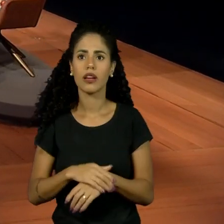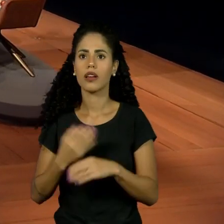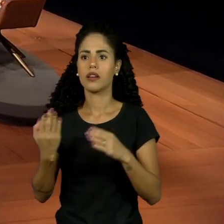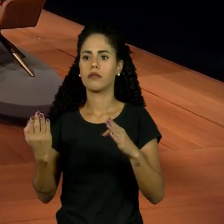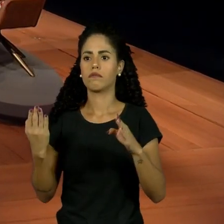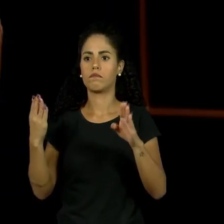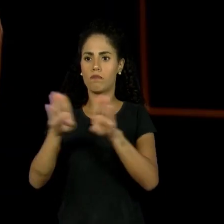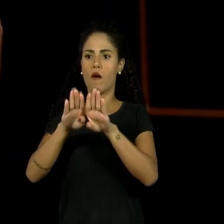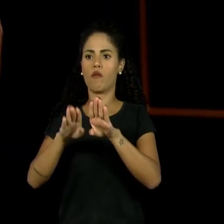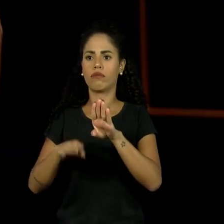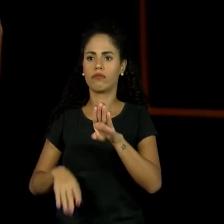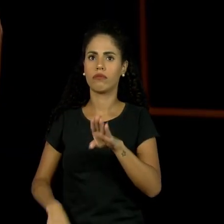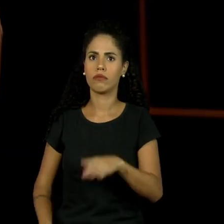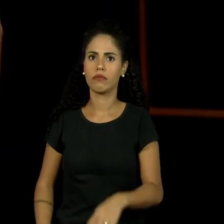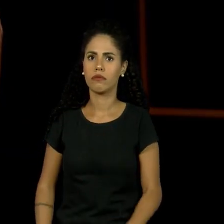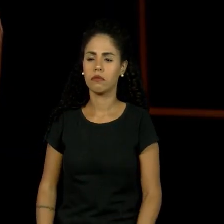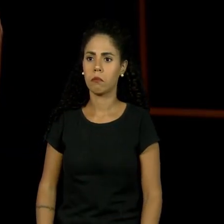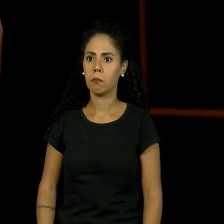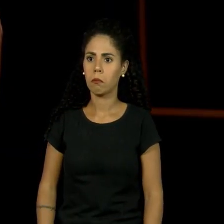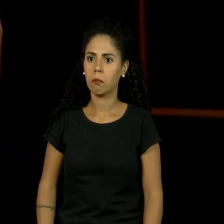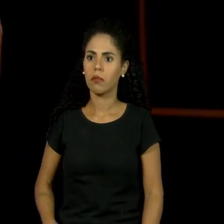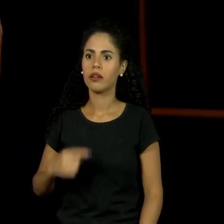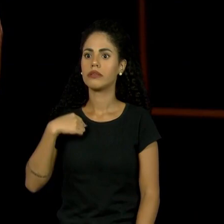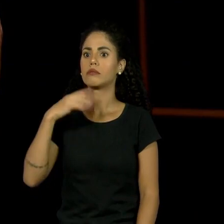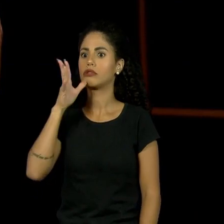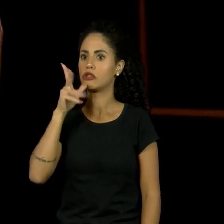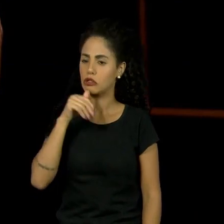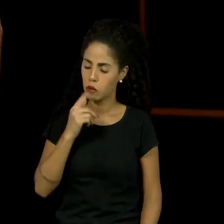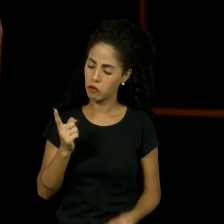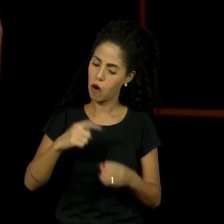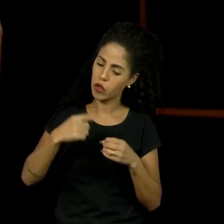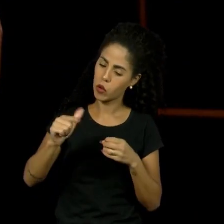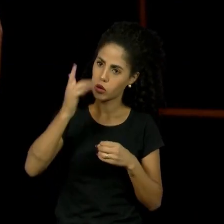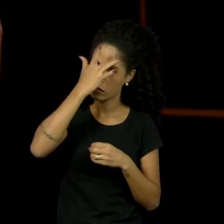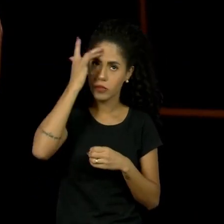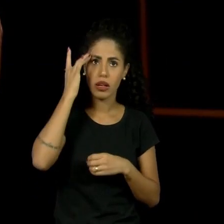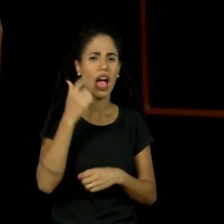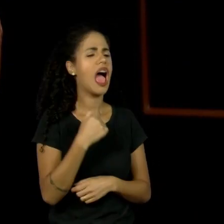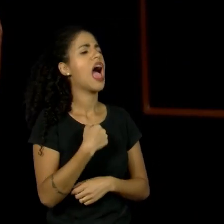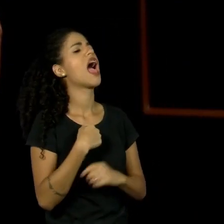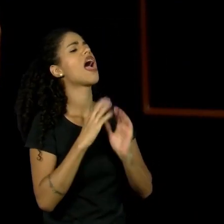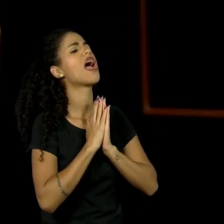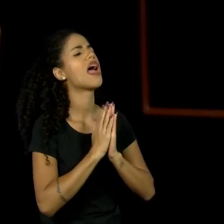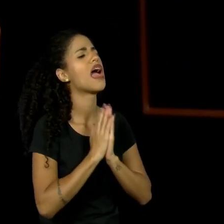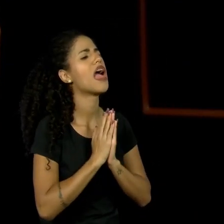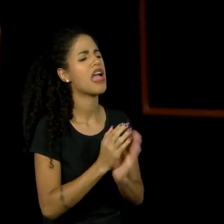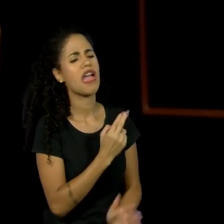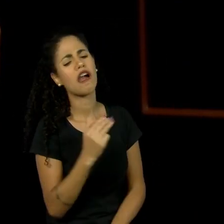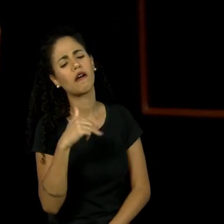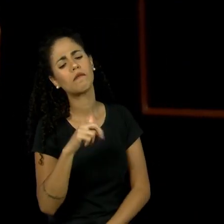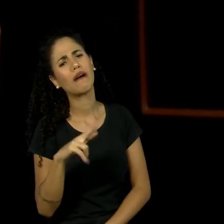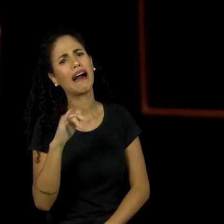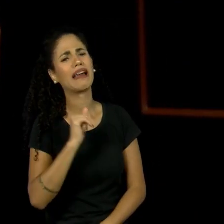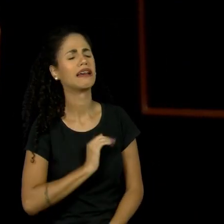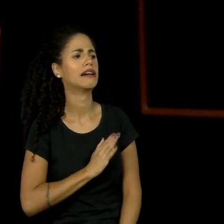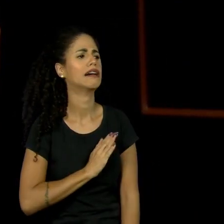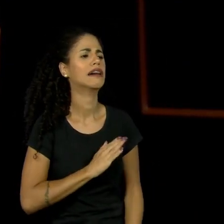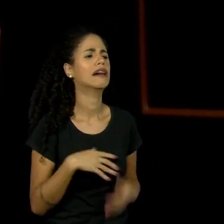porta. Passa um tempo, volta outra pessoa. Eu sou Mariângela. Isso, o coração já assim,